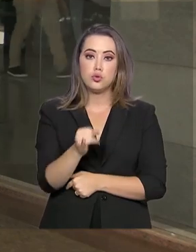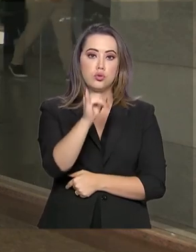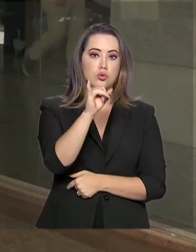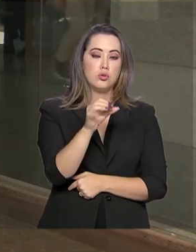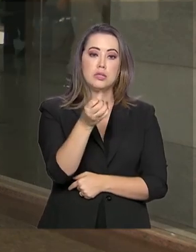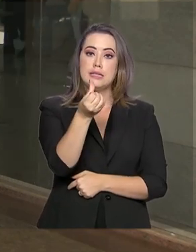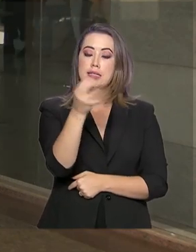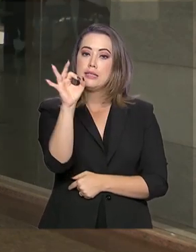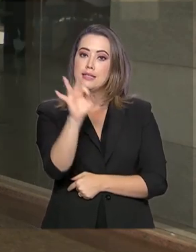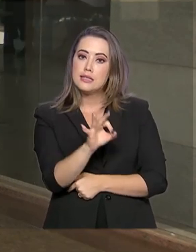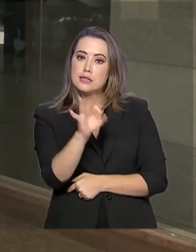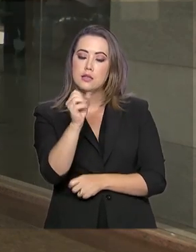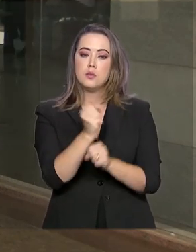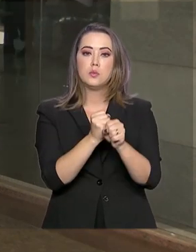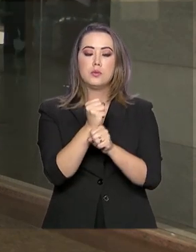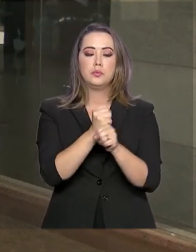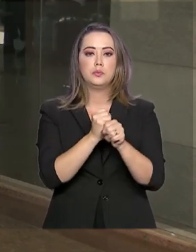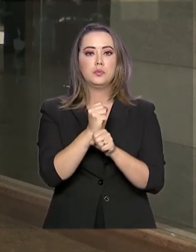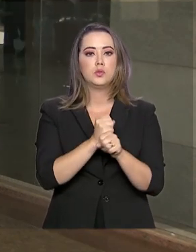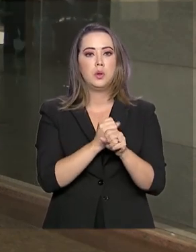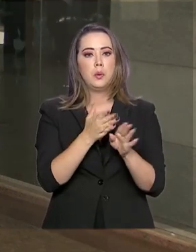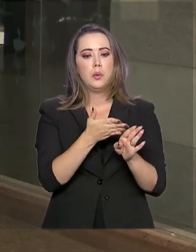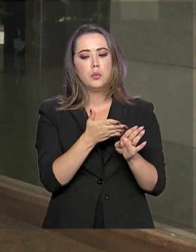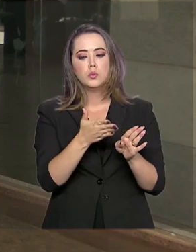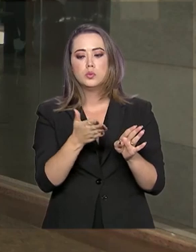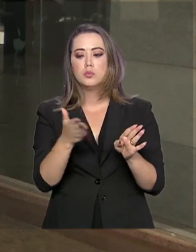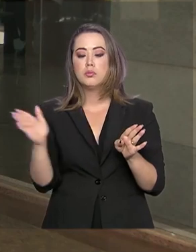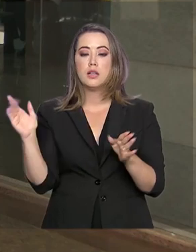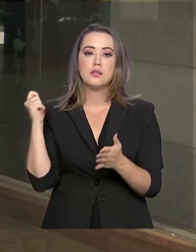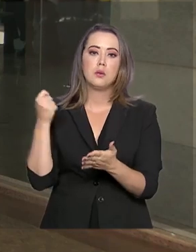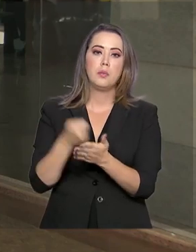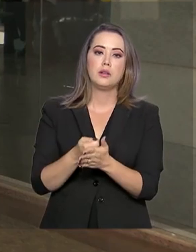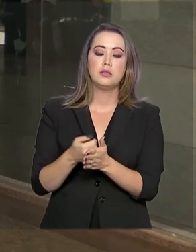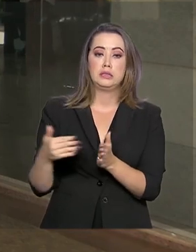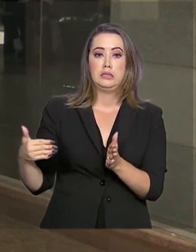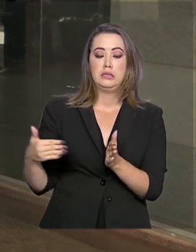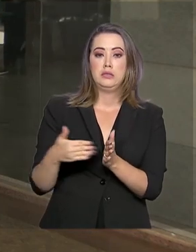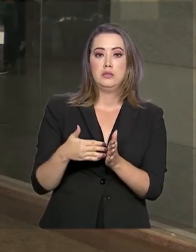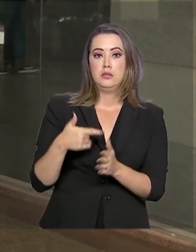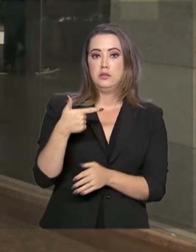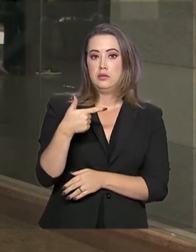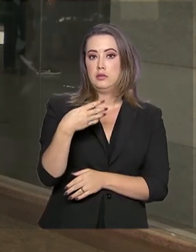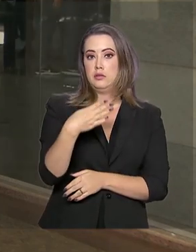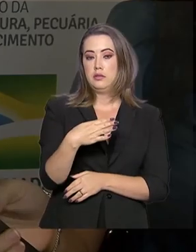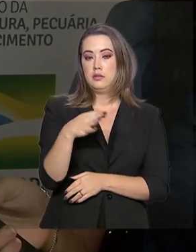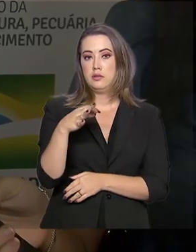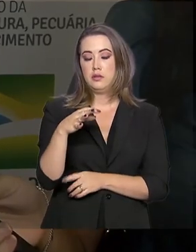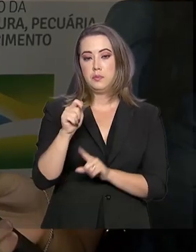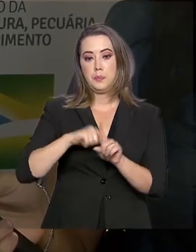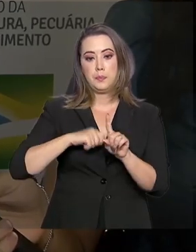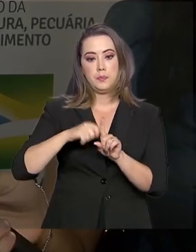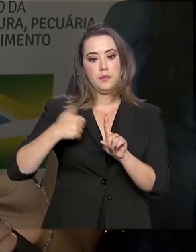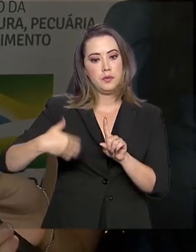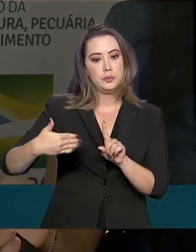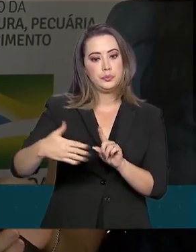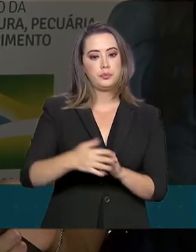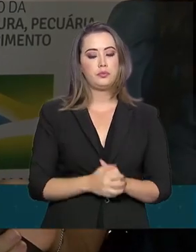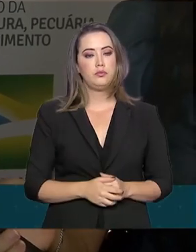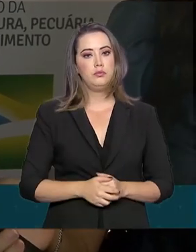partir de 6% ao ano e o prazo de pagamento pode chegar a 24 meses. Essa é uma